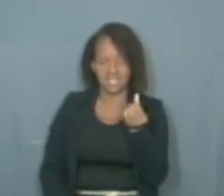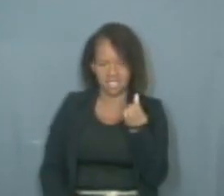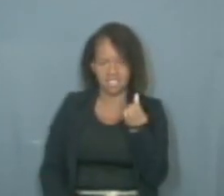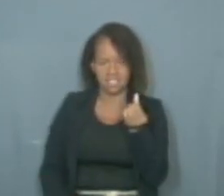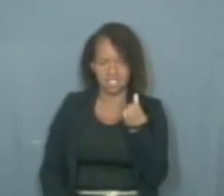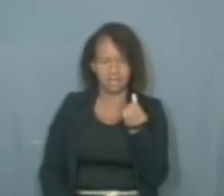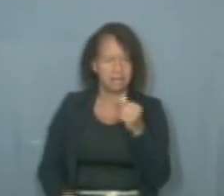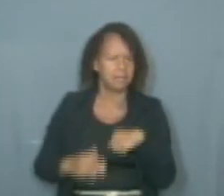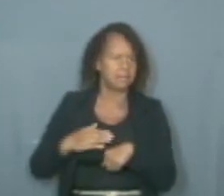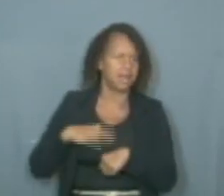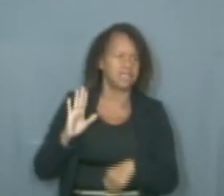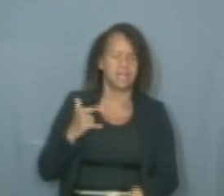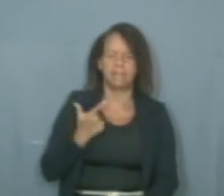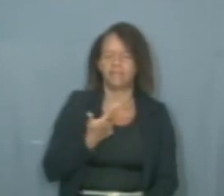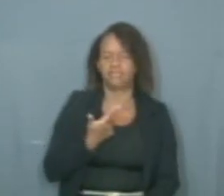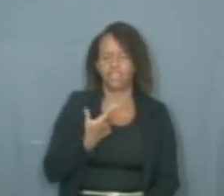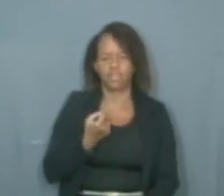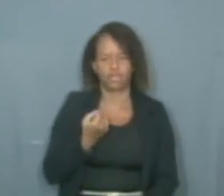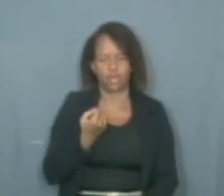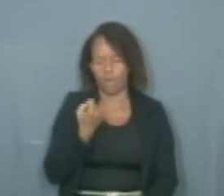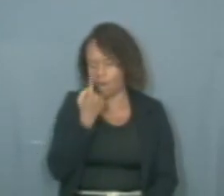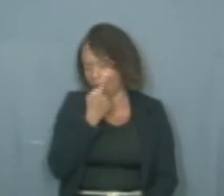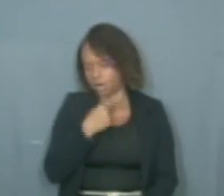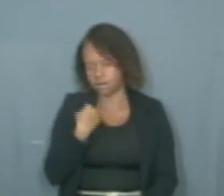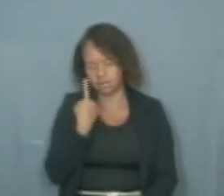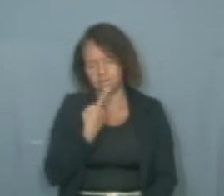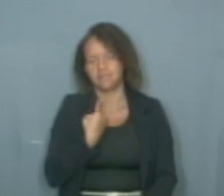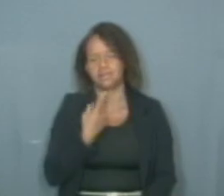para 20 horas semanais.